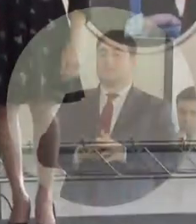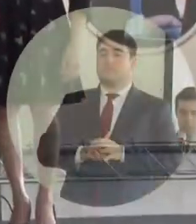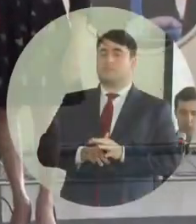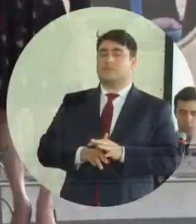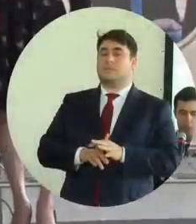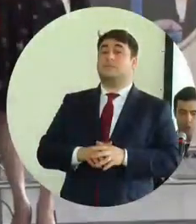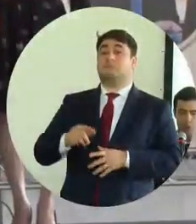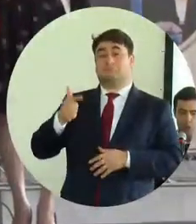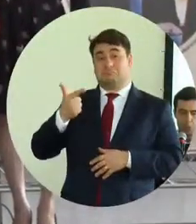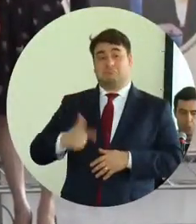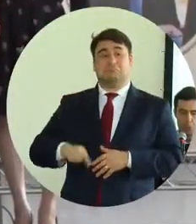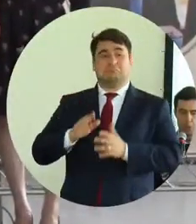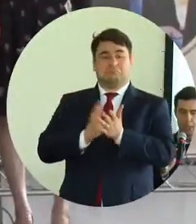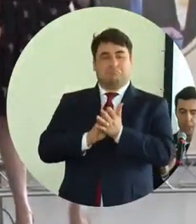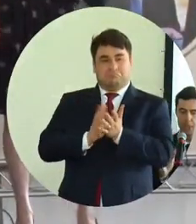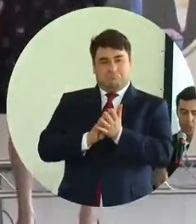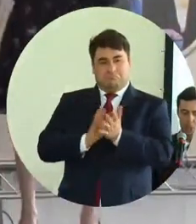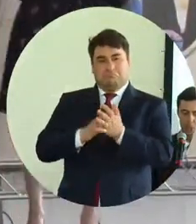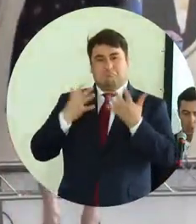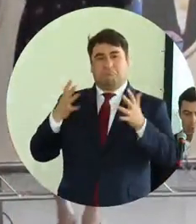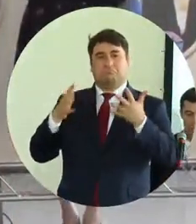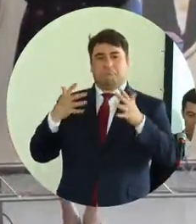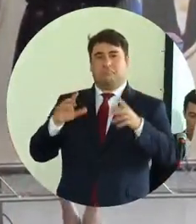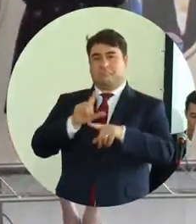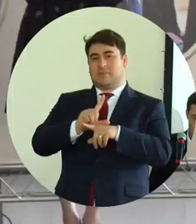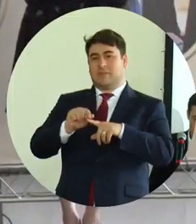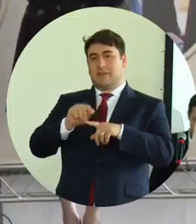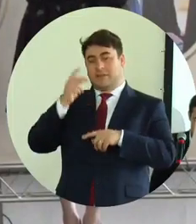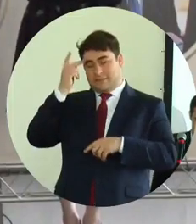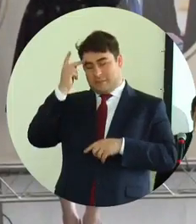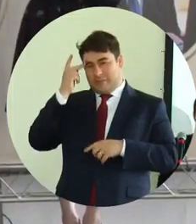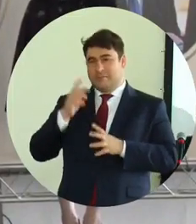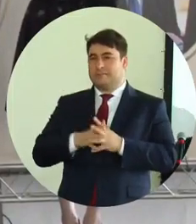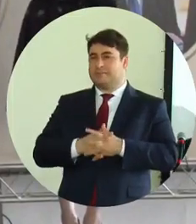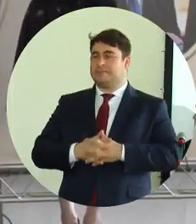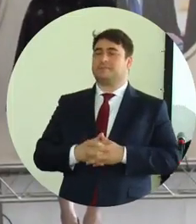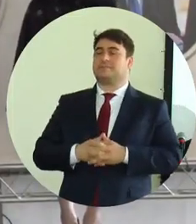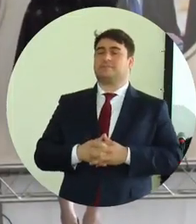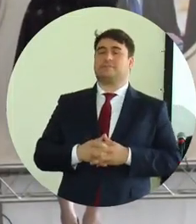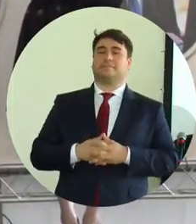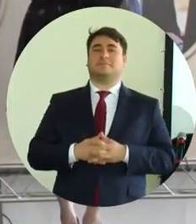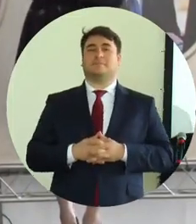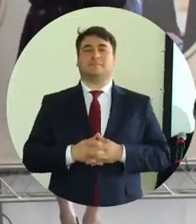Mais uma vez, uma salva de palmas, Senac de São Paulo.